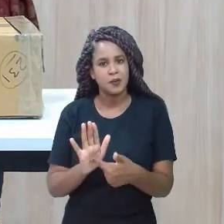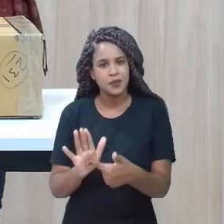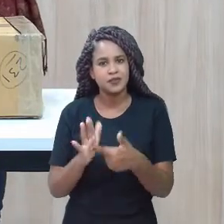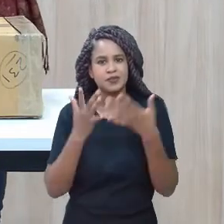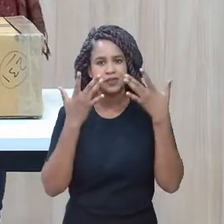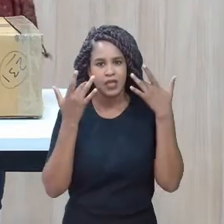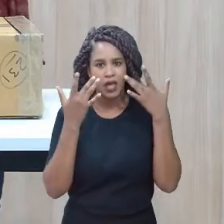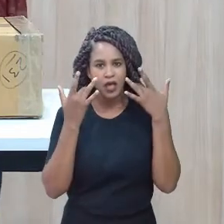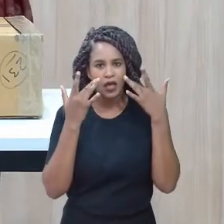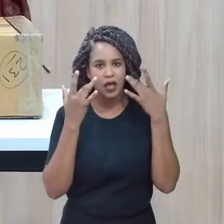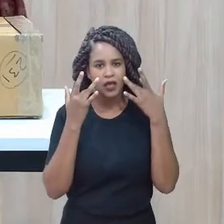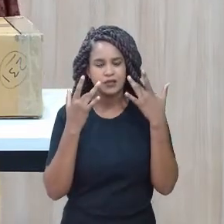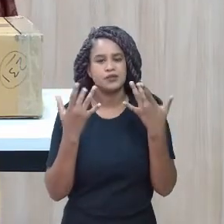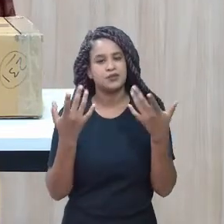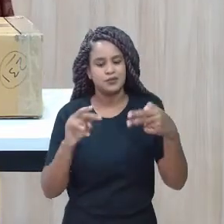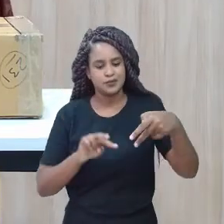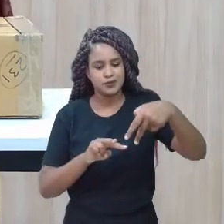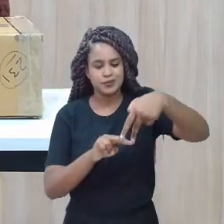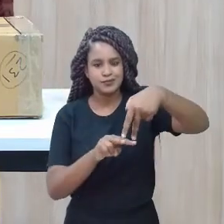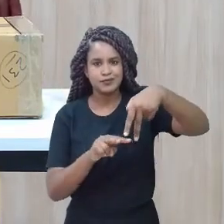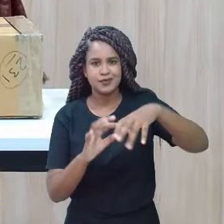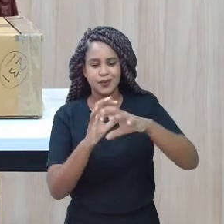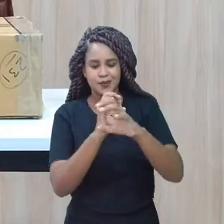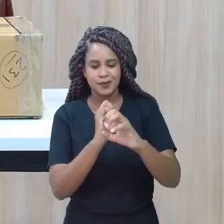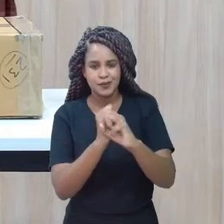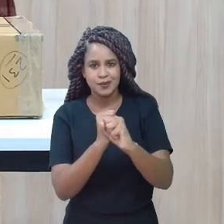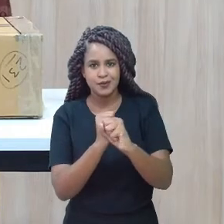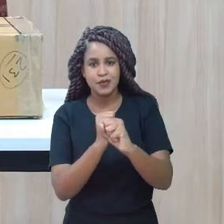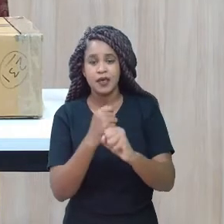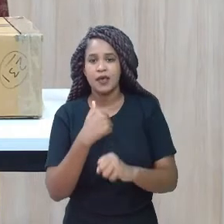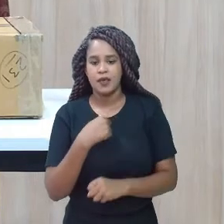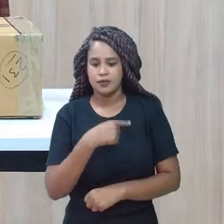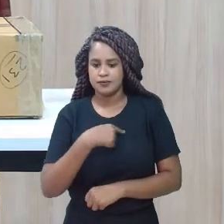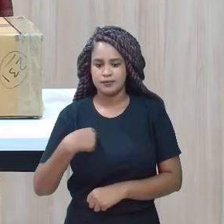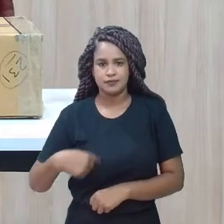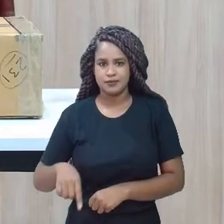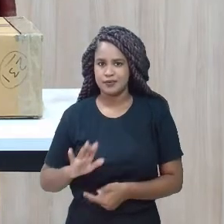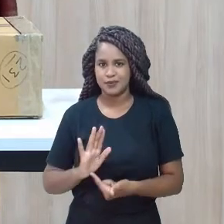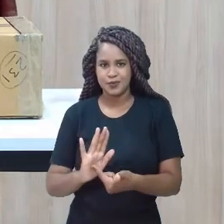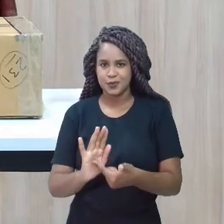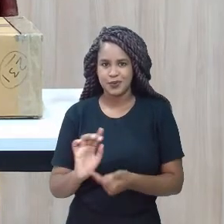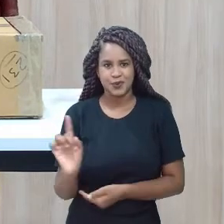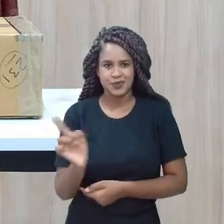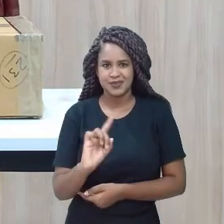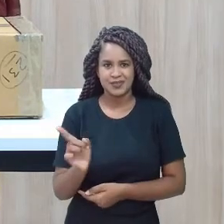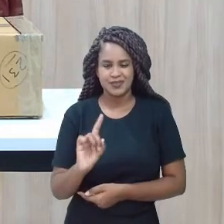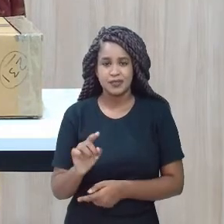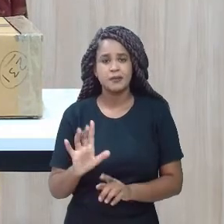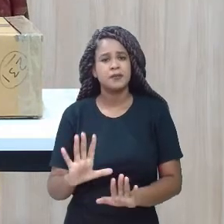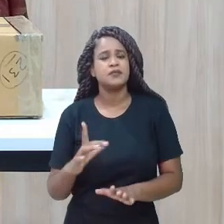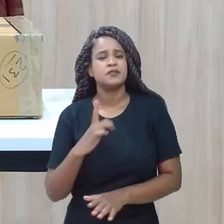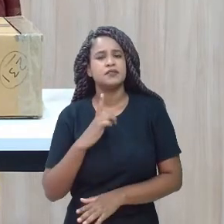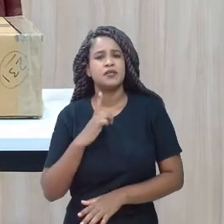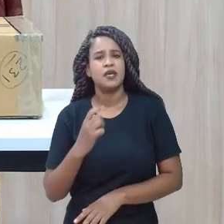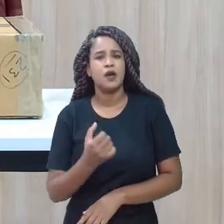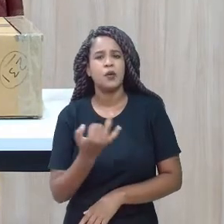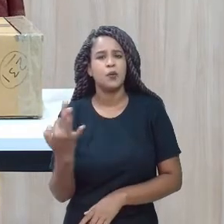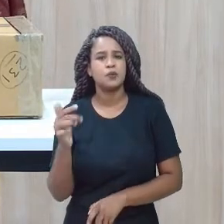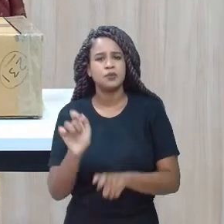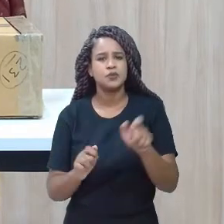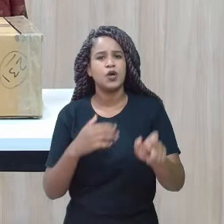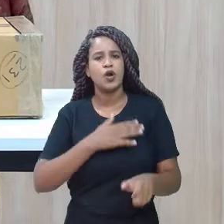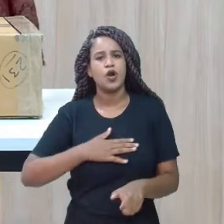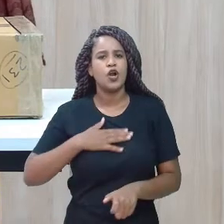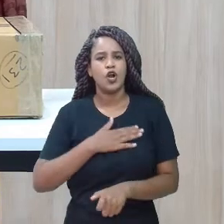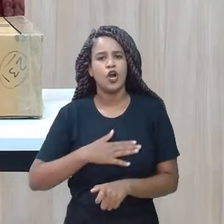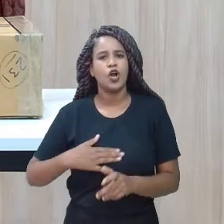sombras? Exatamente. Eu só não botei o chinês, tá, gente? Porque aí... Mas tem gente que gosta de mangá, a gente,